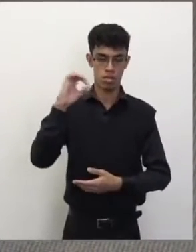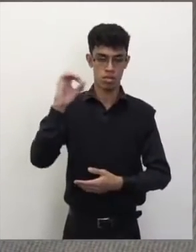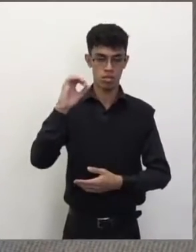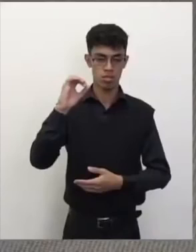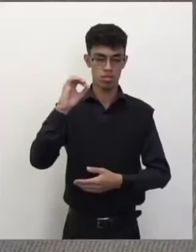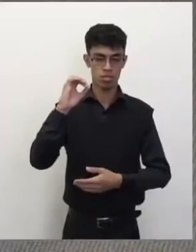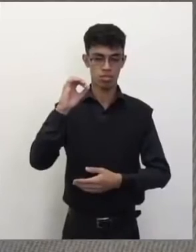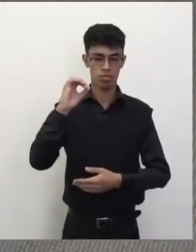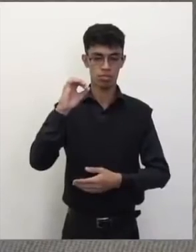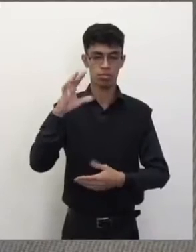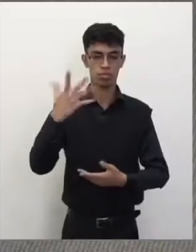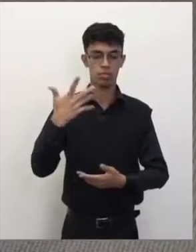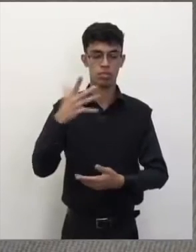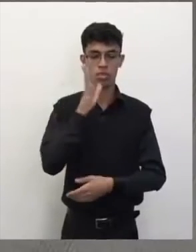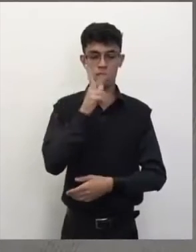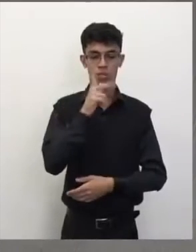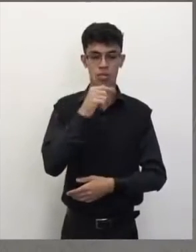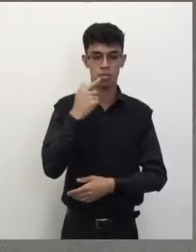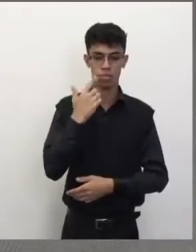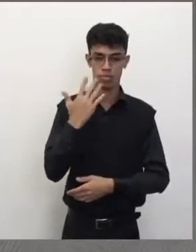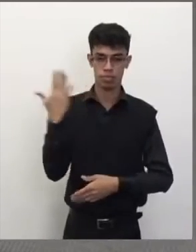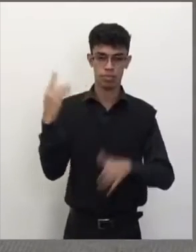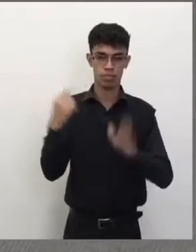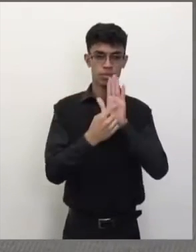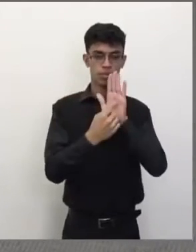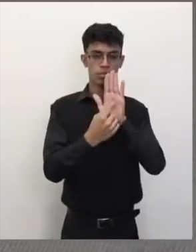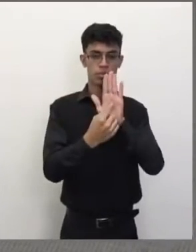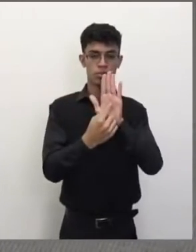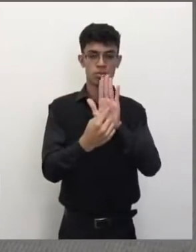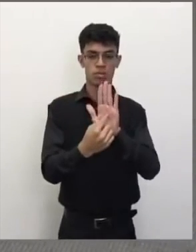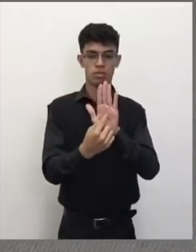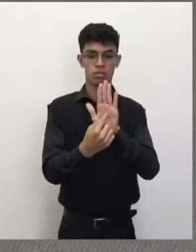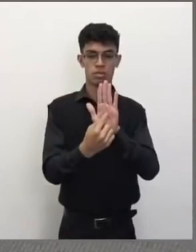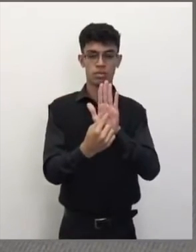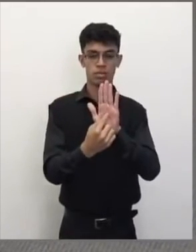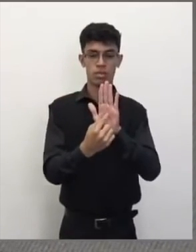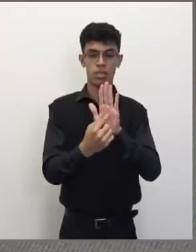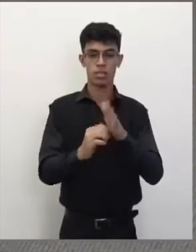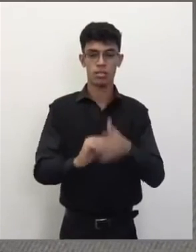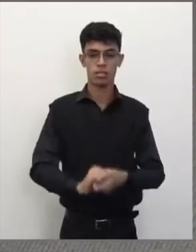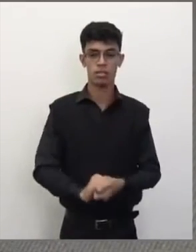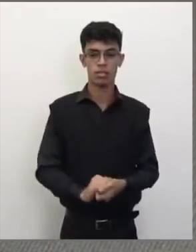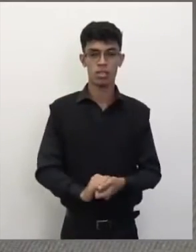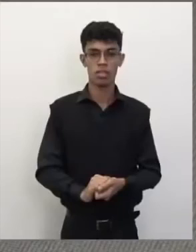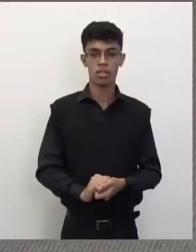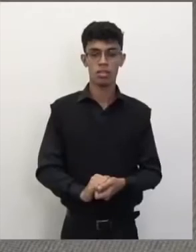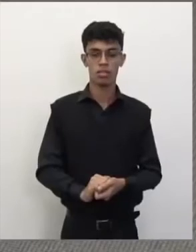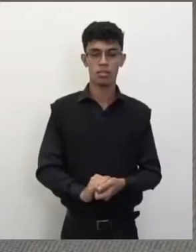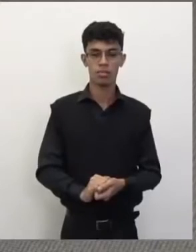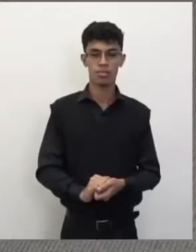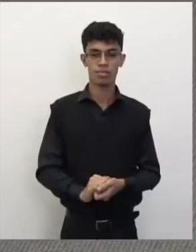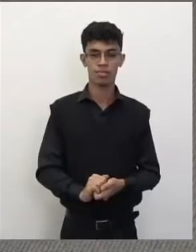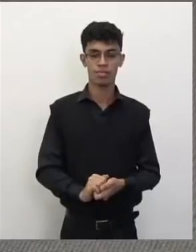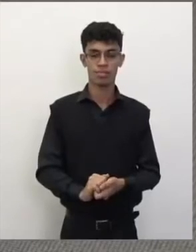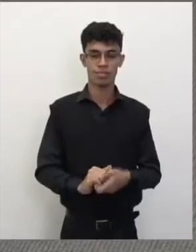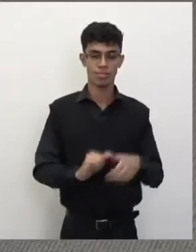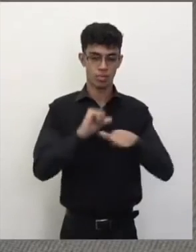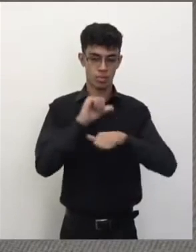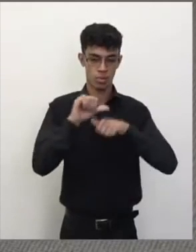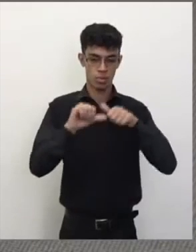até fazer devagarzinho assim, ó. Ele faz meia volta isso aqui, ó. Então, ele mudou de direção. Mudar de